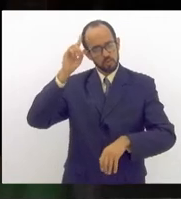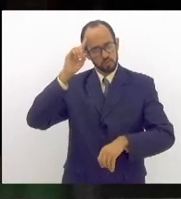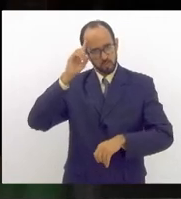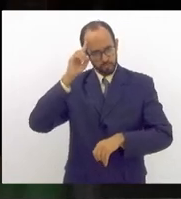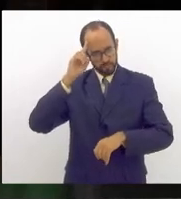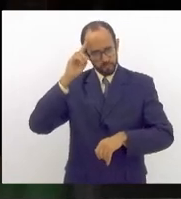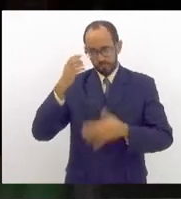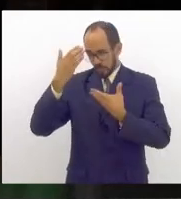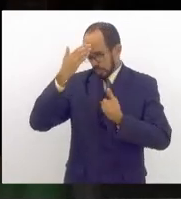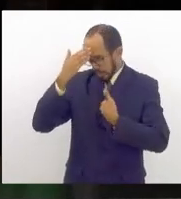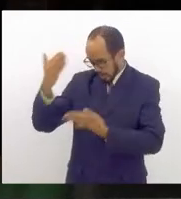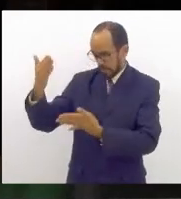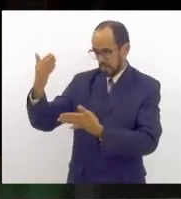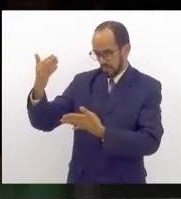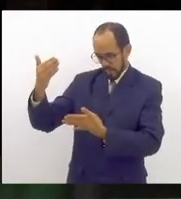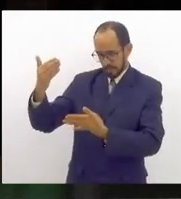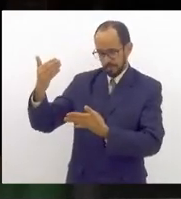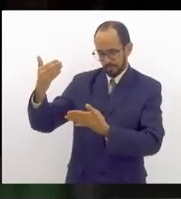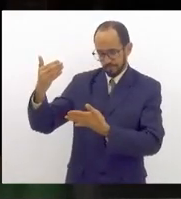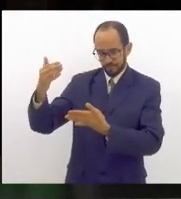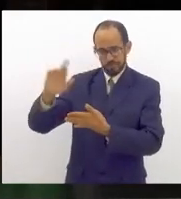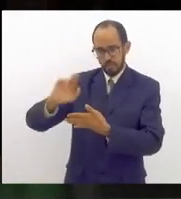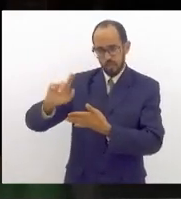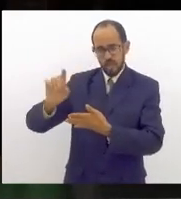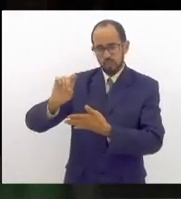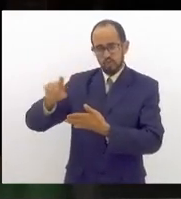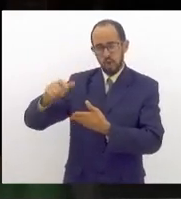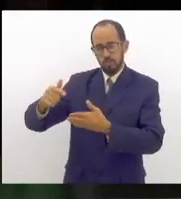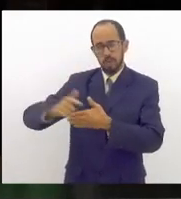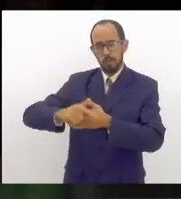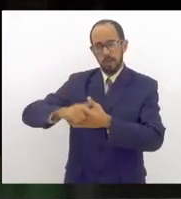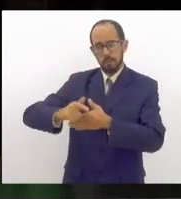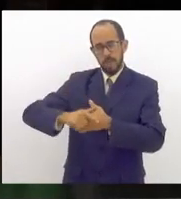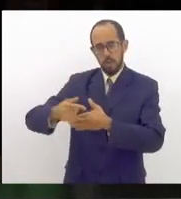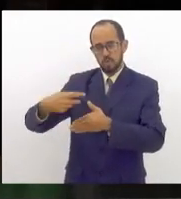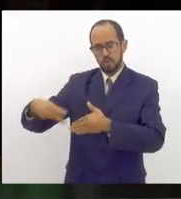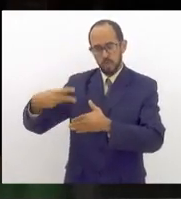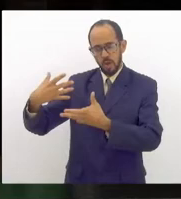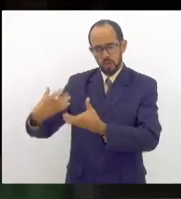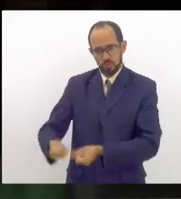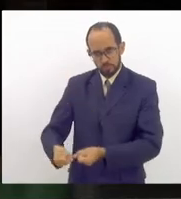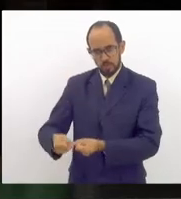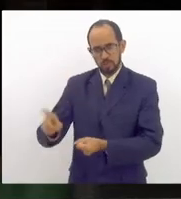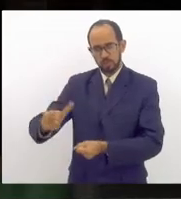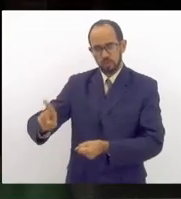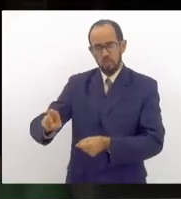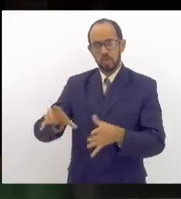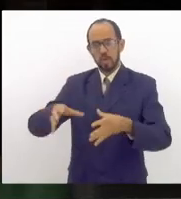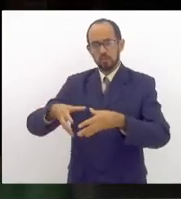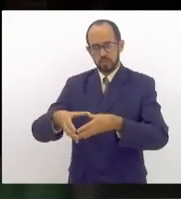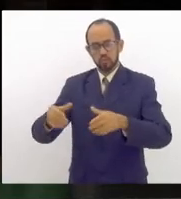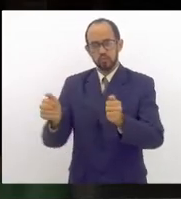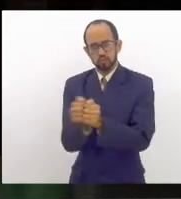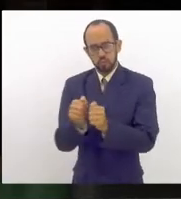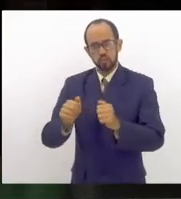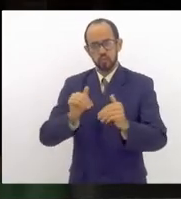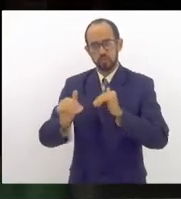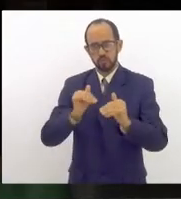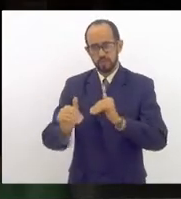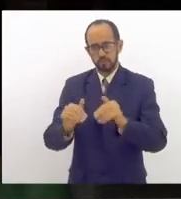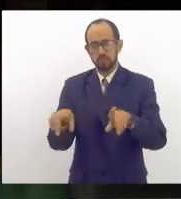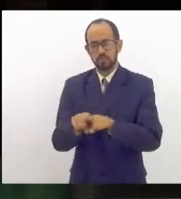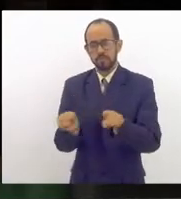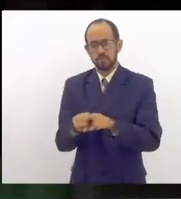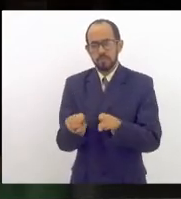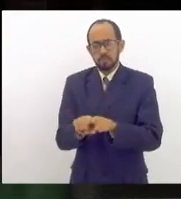agradecer um pouco não só pelo papel cumprido na comissão junto aos movimentos mas por